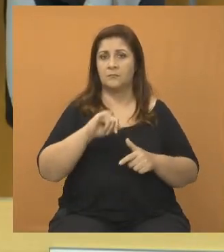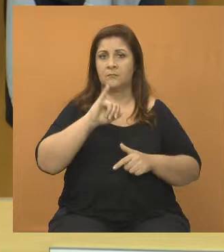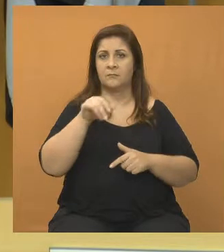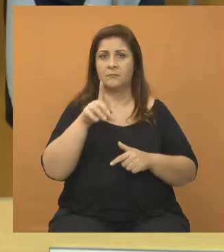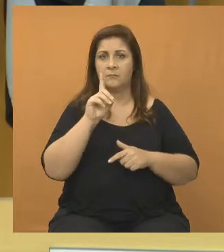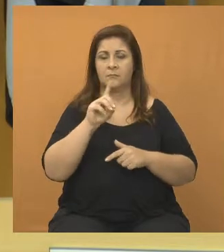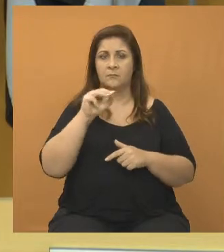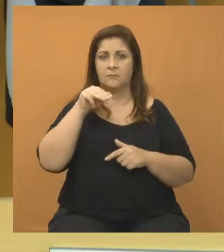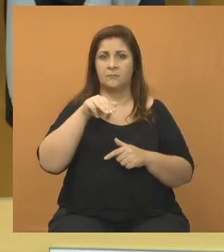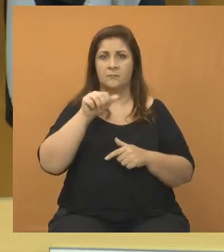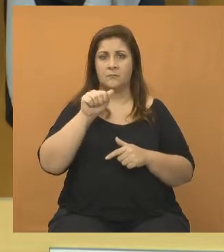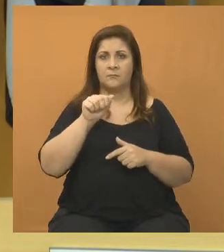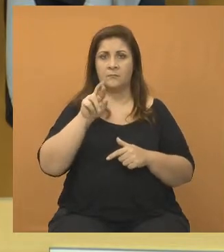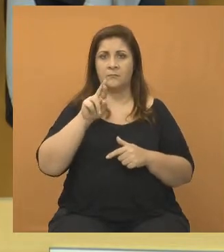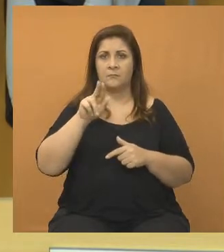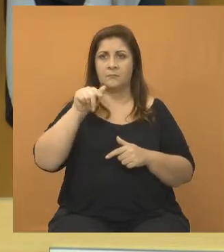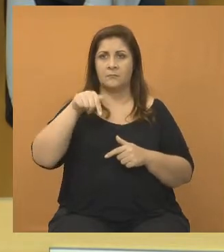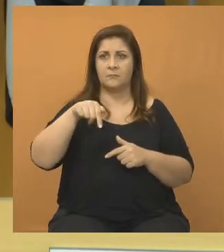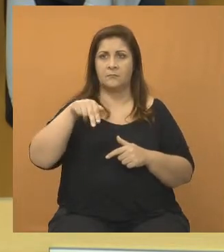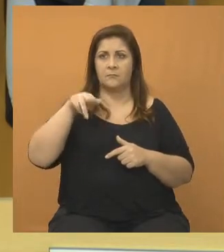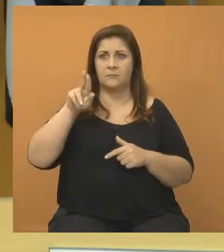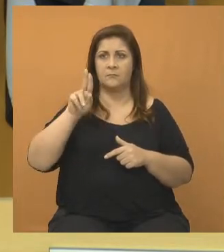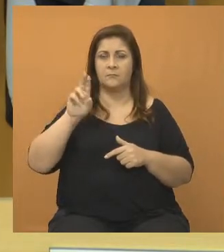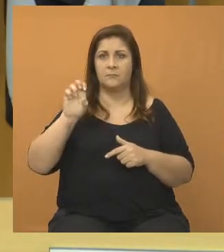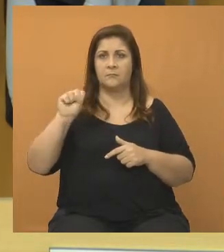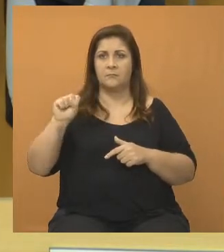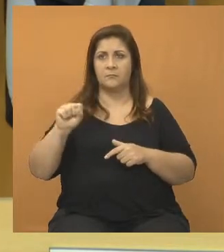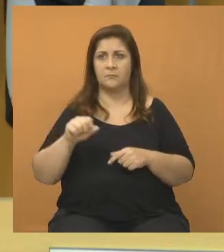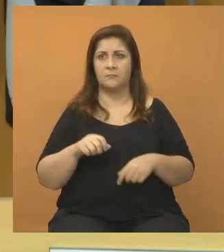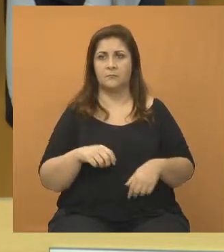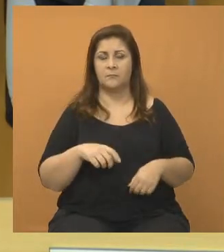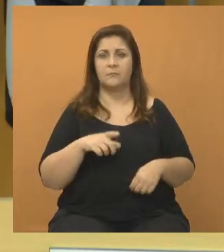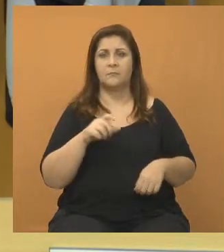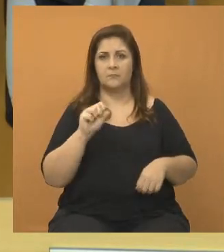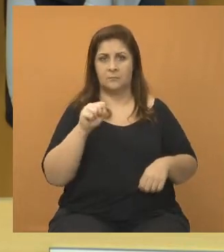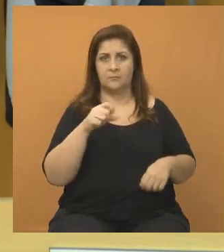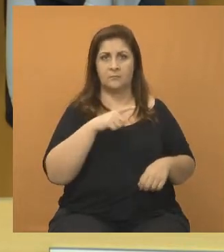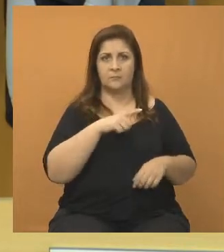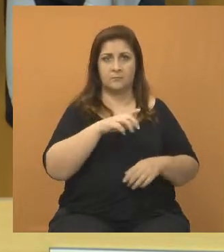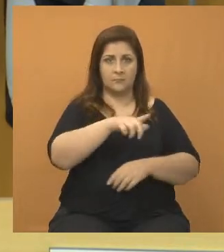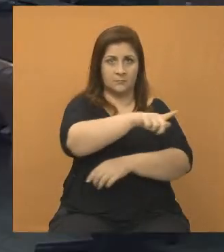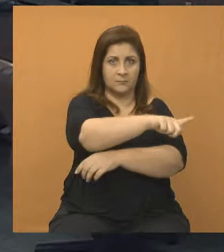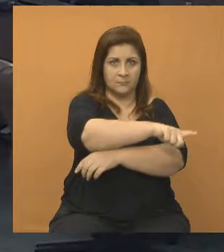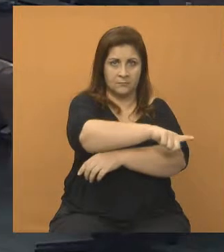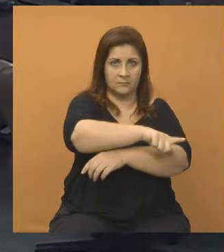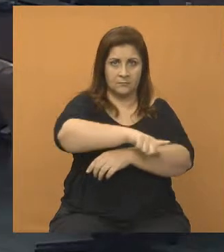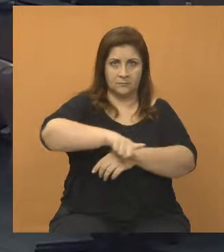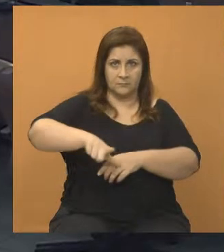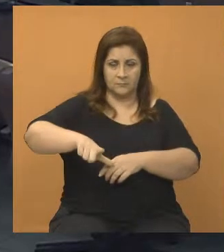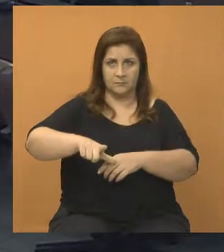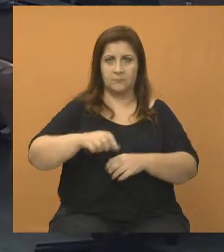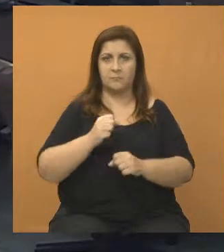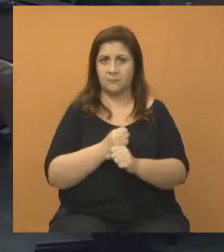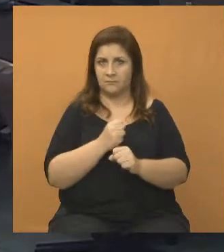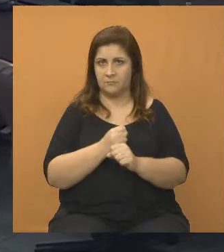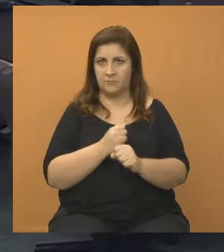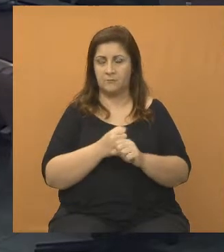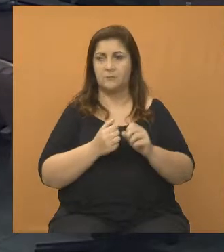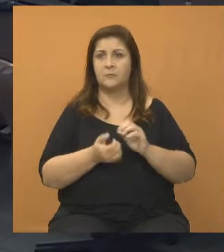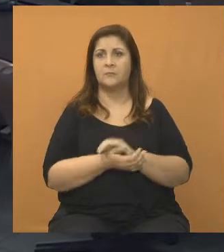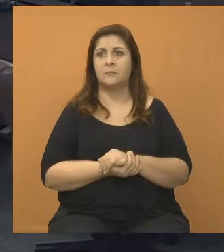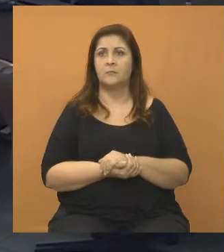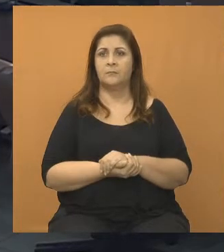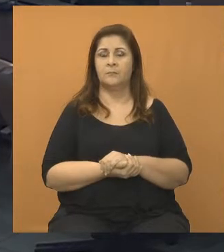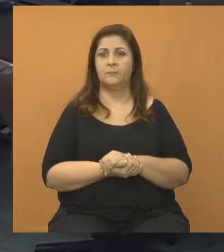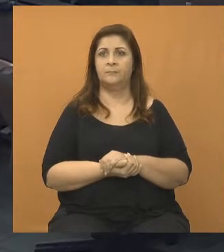Marquês. Então, talvez a gente... Lá é regular, lá é asfalto. Lá é infraestrutura. Asfalto e